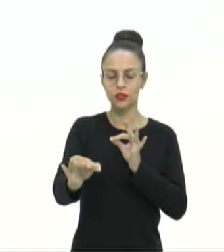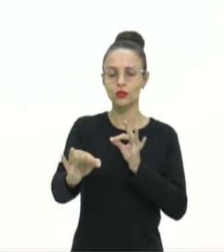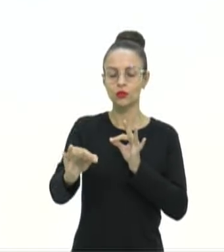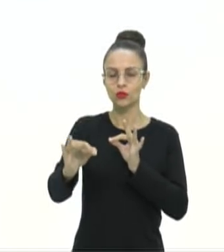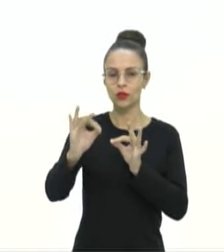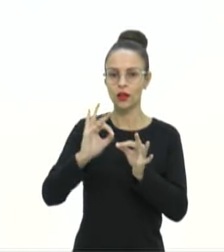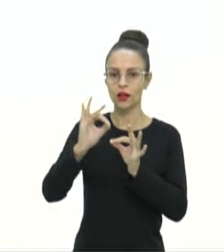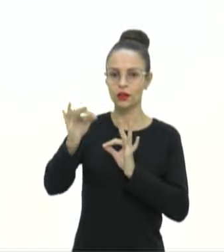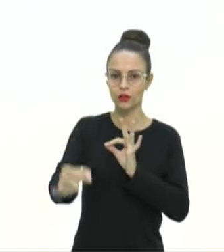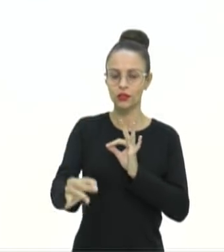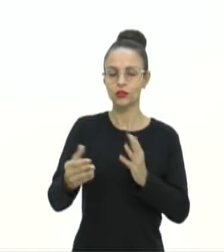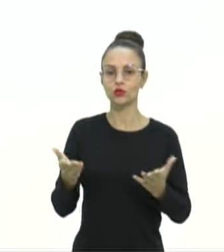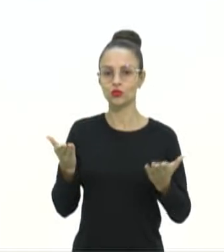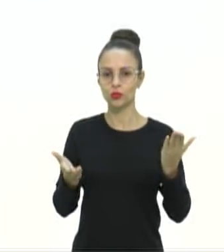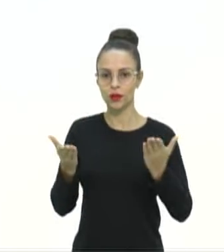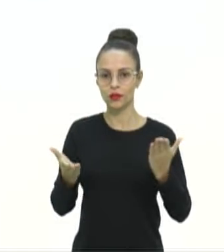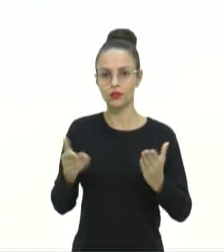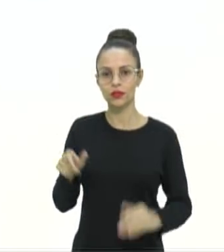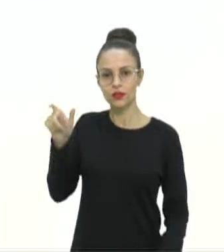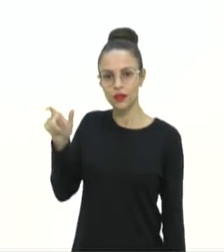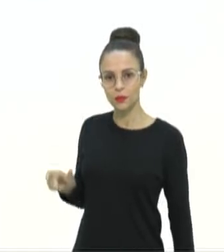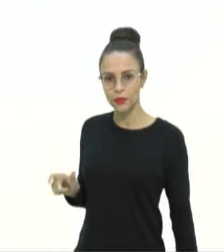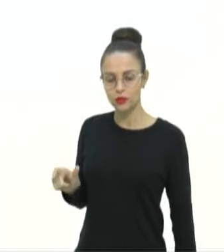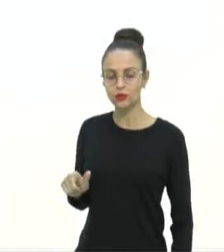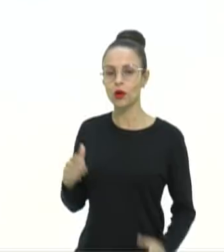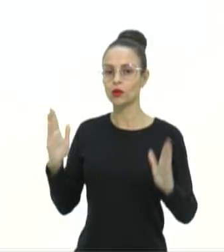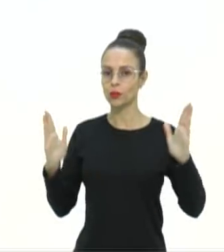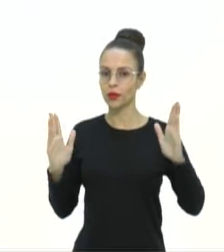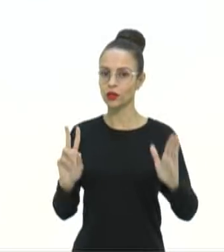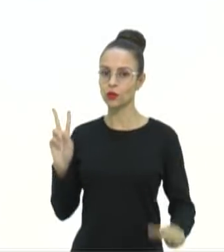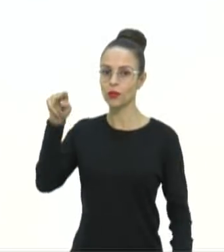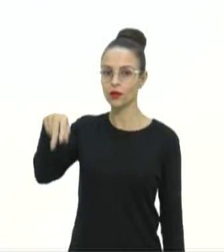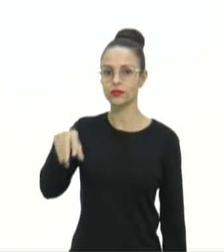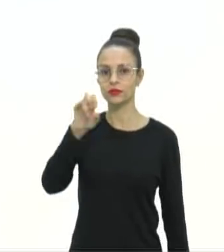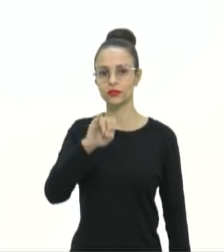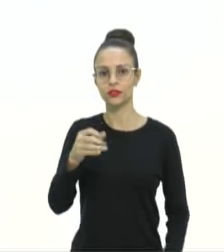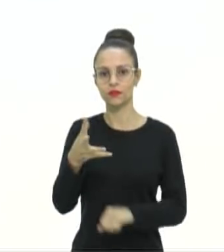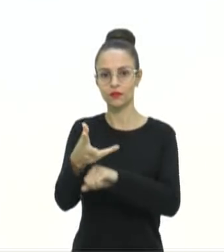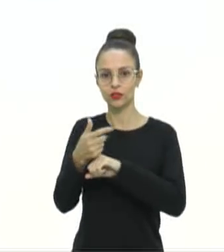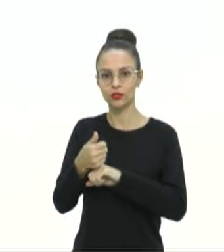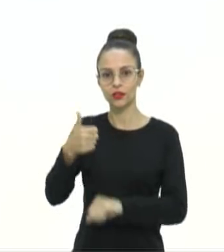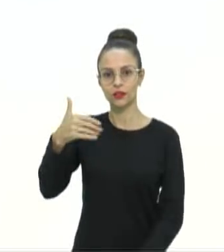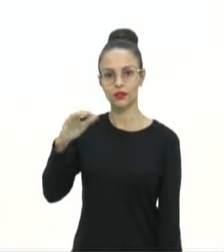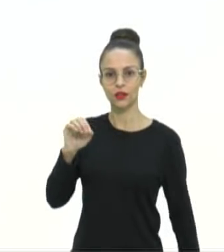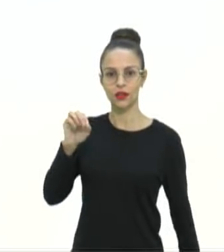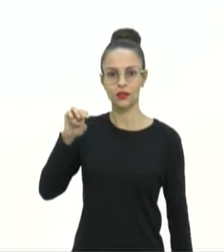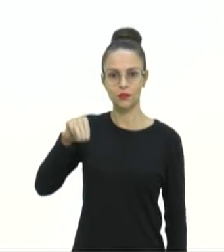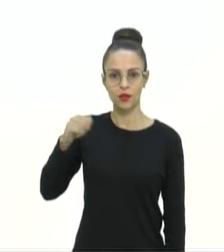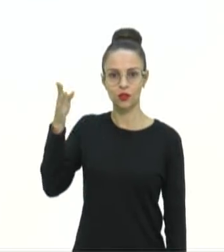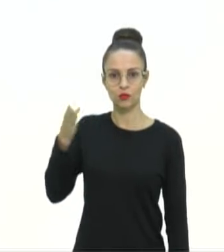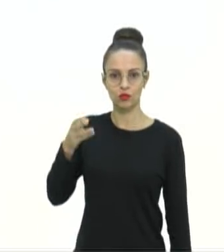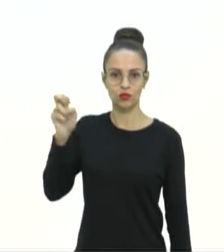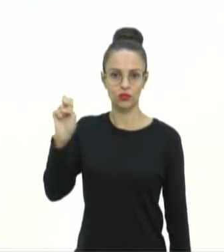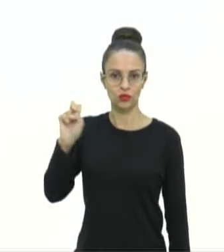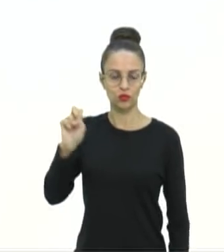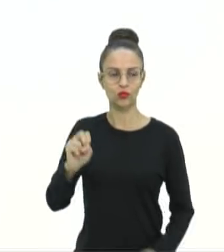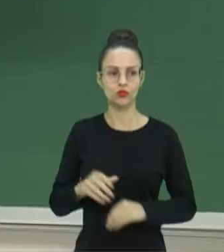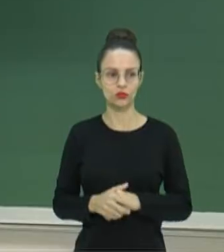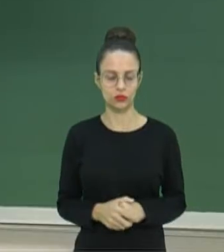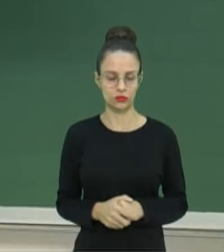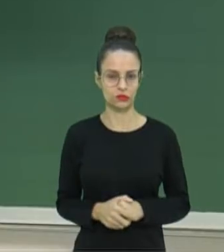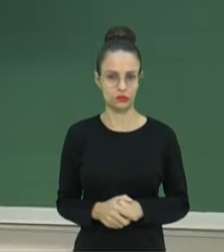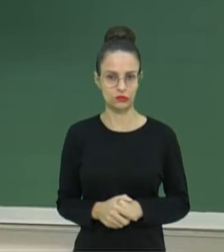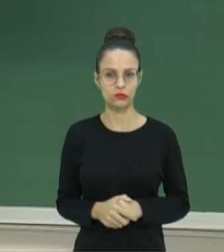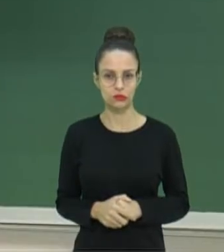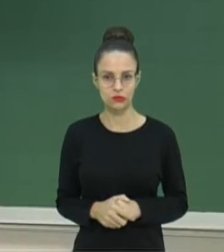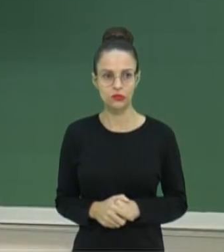vertical do centro de massa do atleta durante o salto se a velocidade da corrida é de 10 metros por segundo? Nossa, que termo